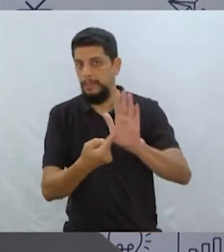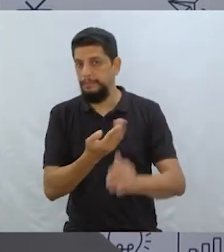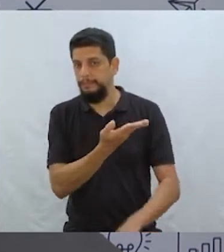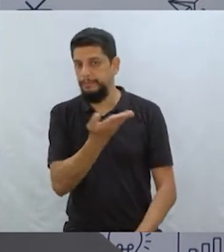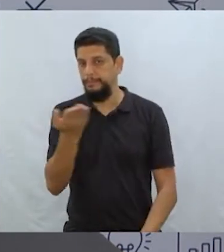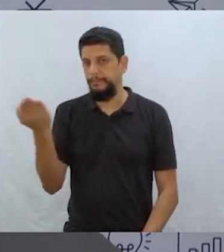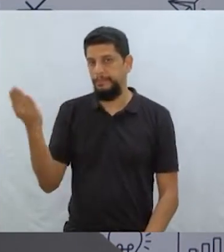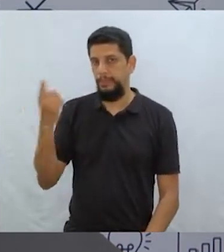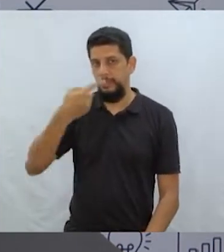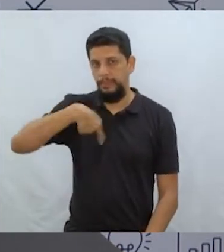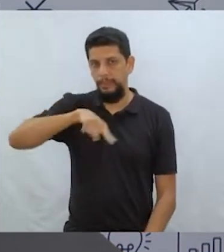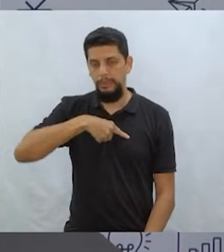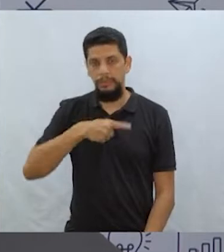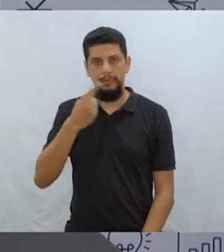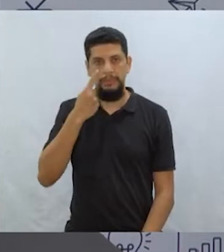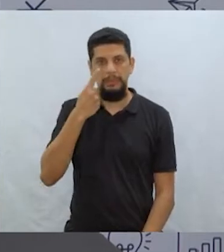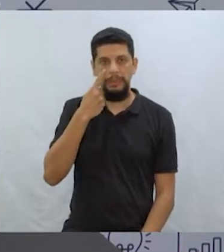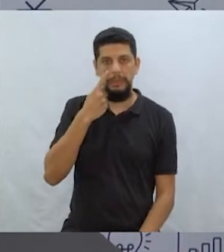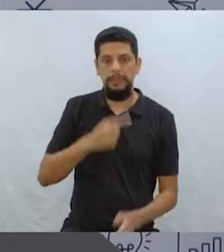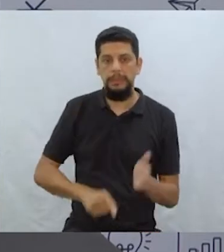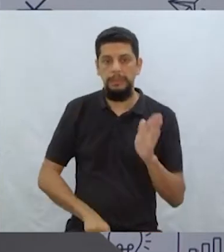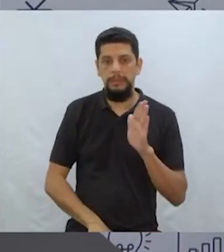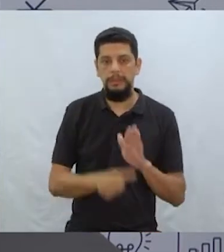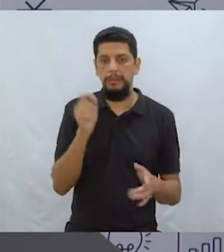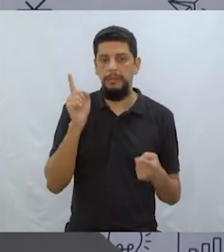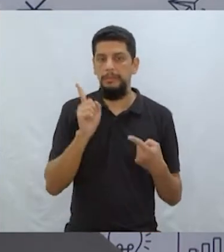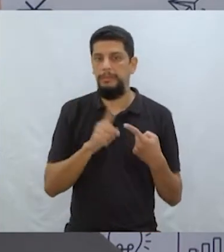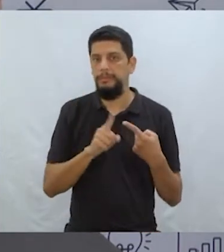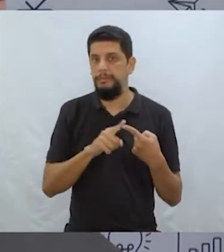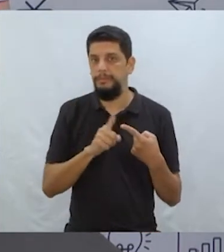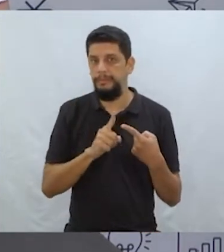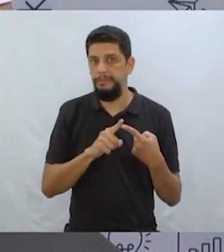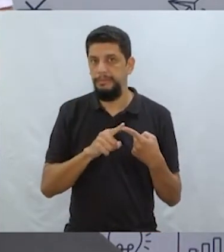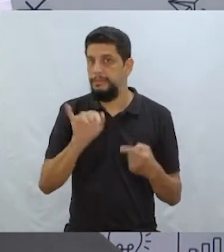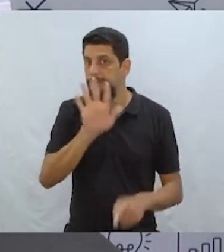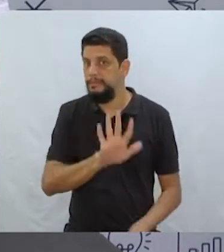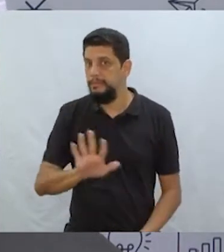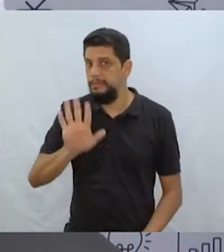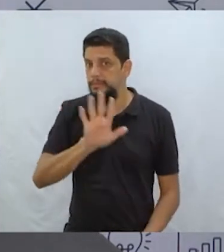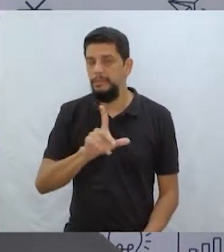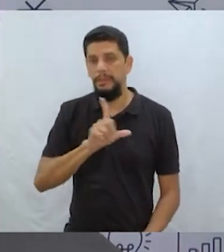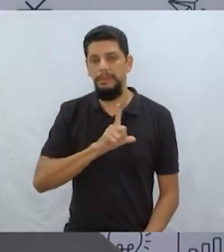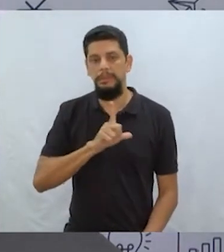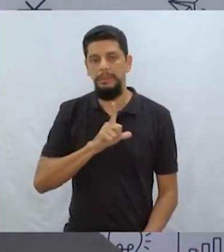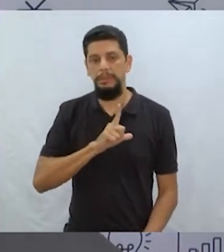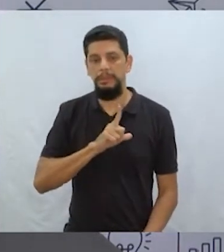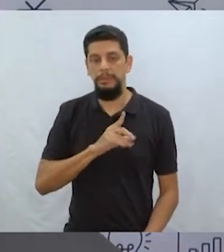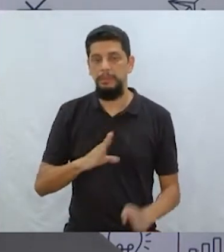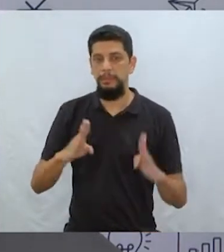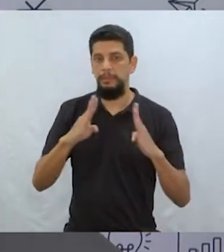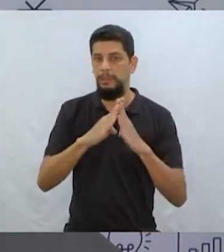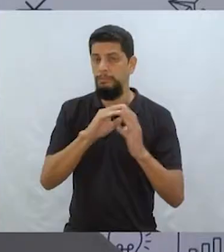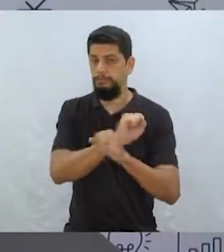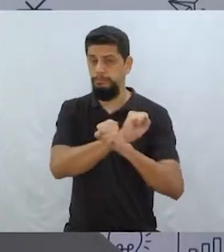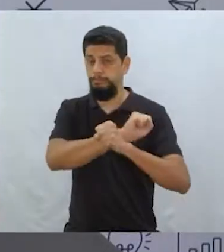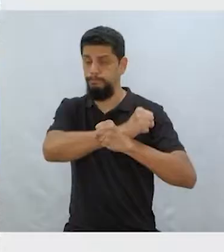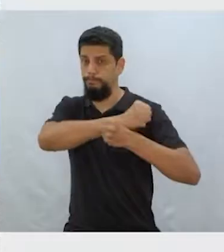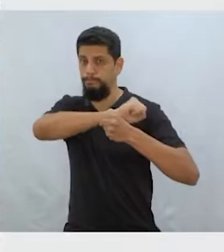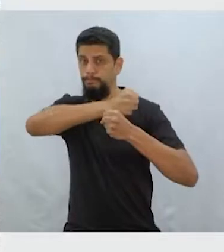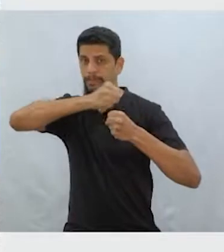trazer para vocês o que que nós vemos na primeira nós temos aqui o quê Nós temos um